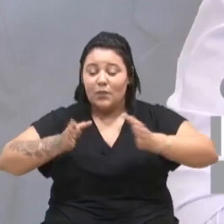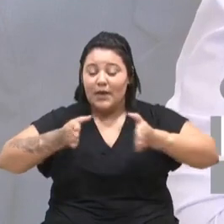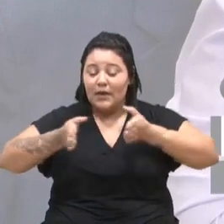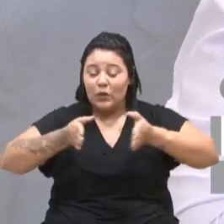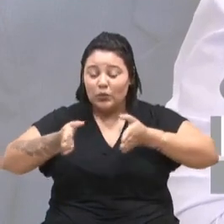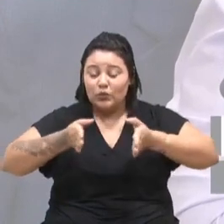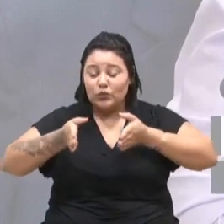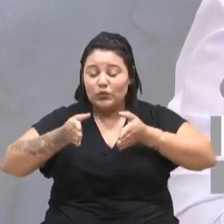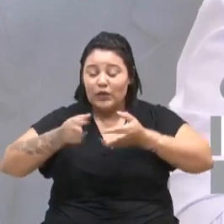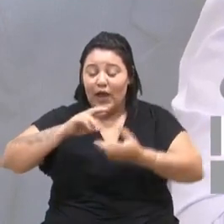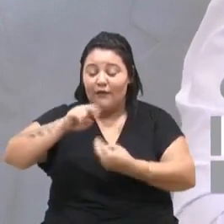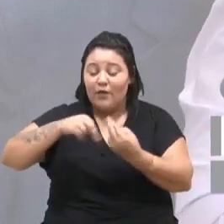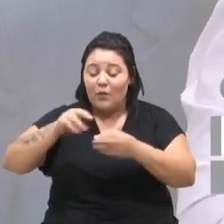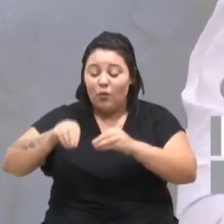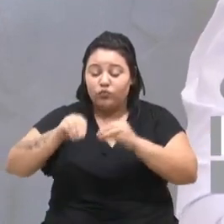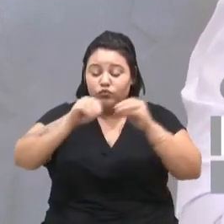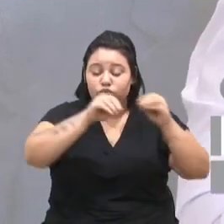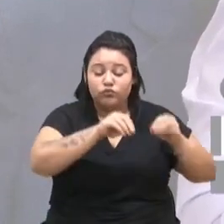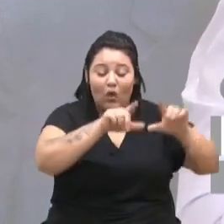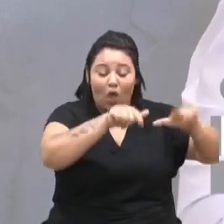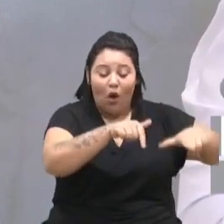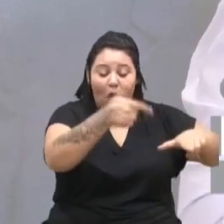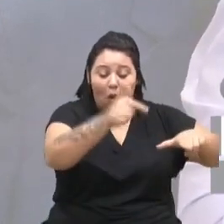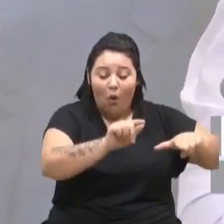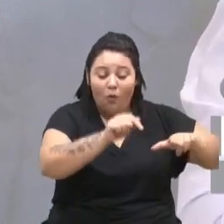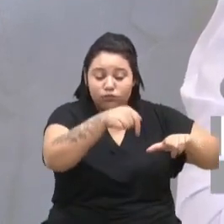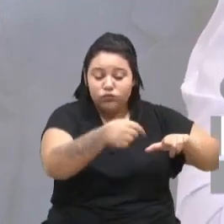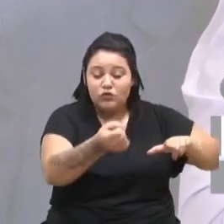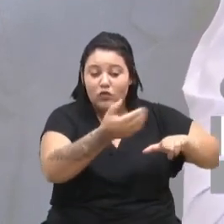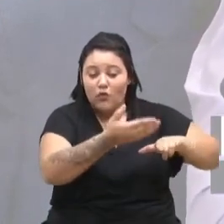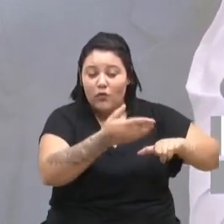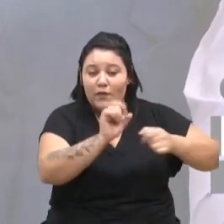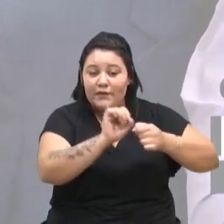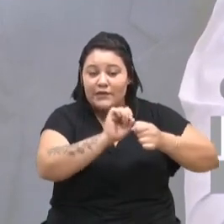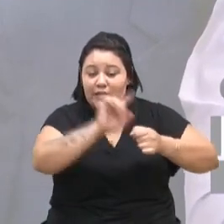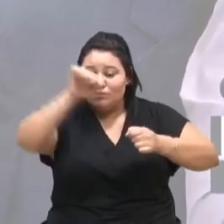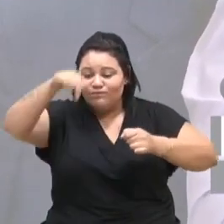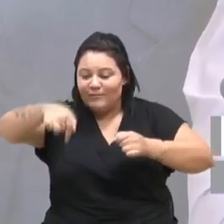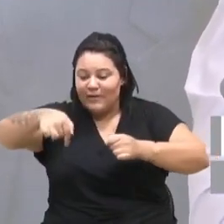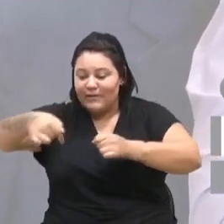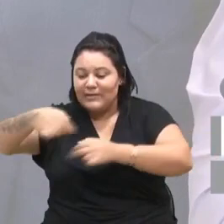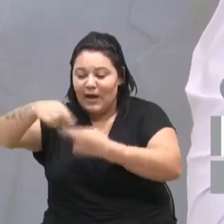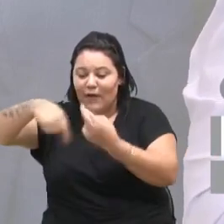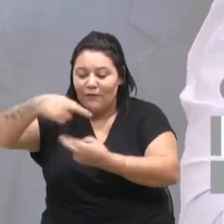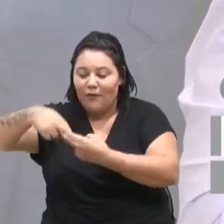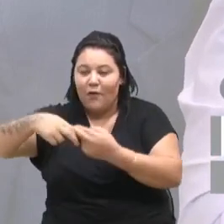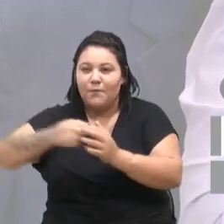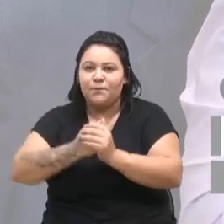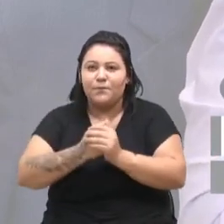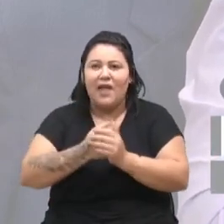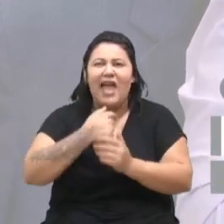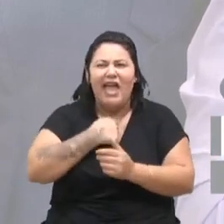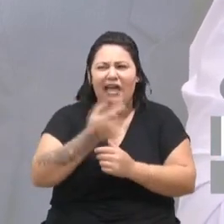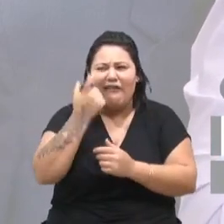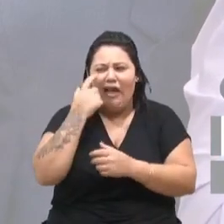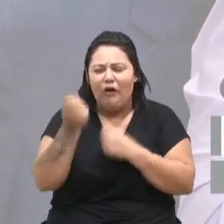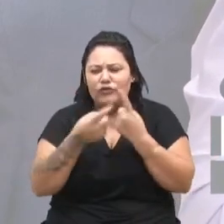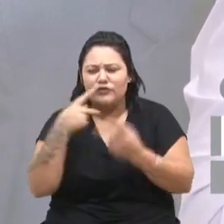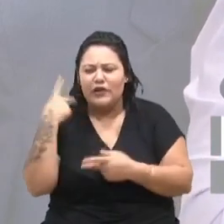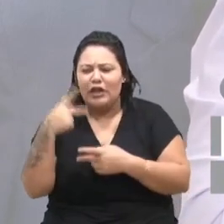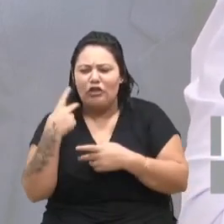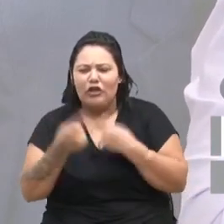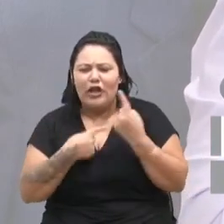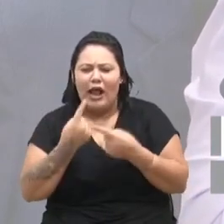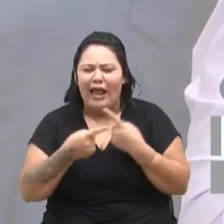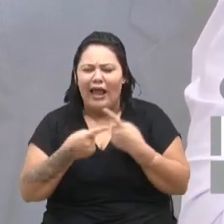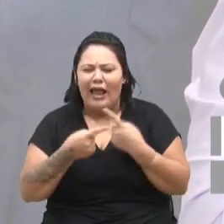vi alguns vereadores, enfim, que foram lá, mas aqui está ruim, aqui está desapropriado, está em rede social. Mas, gente, é